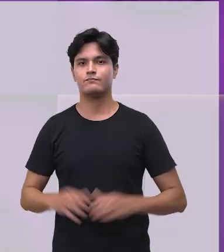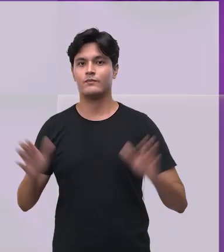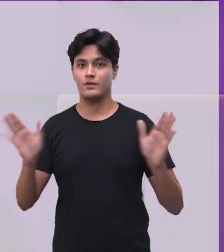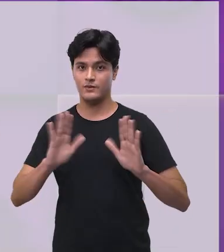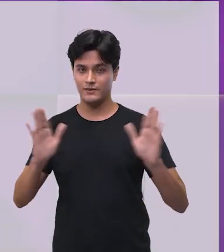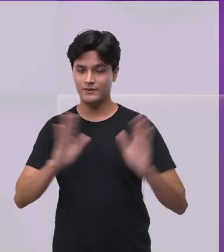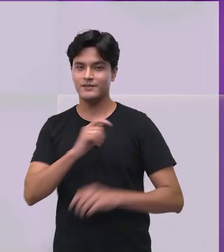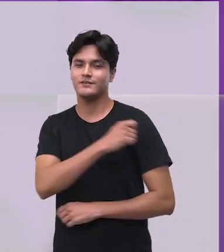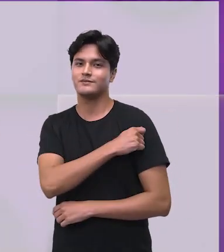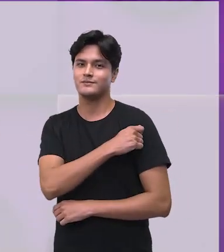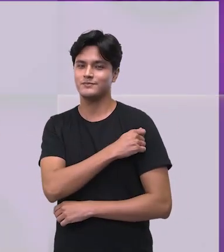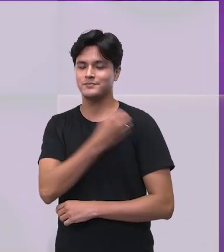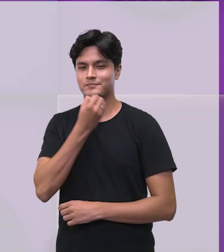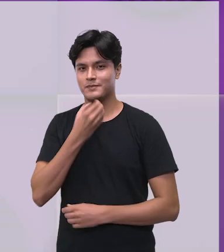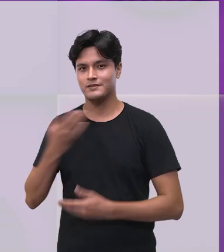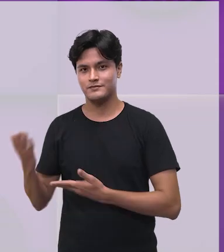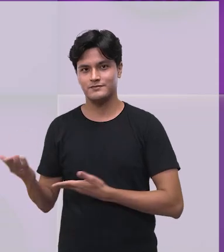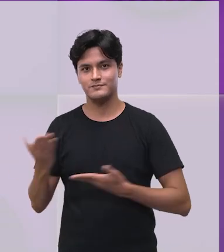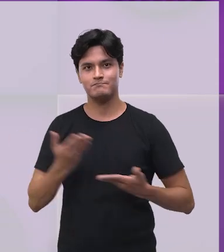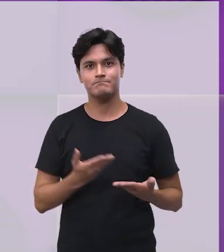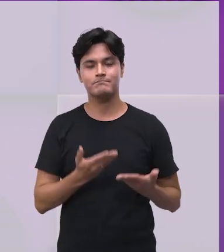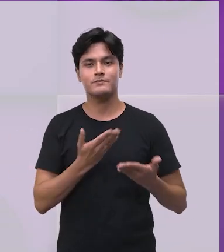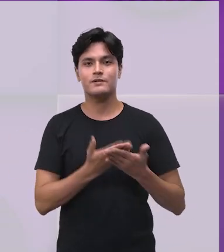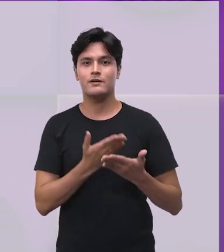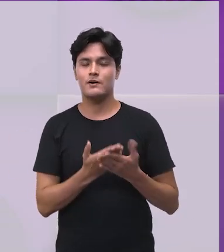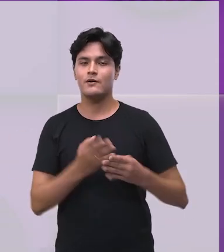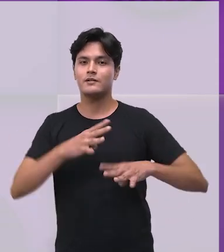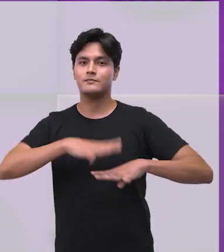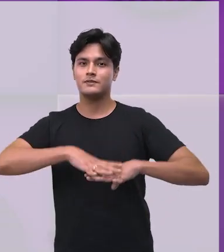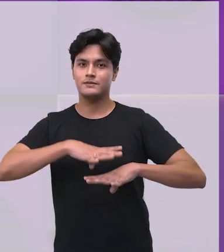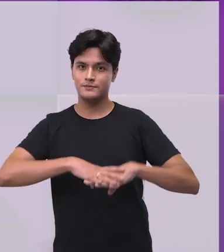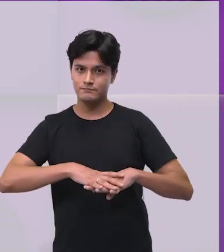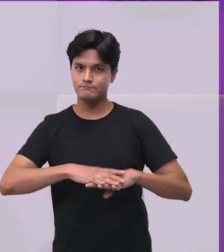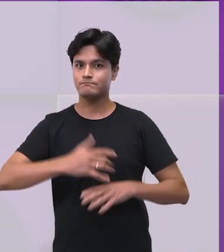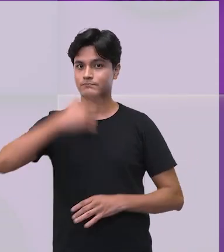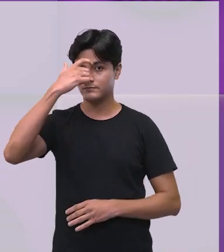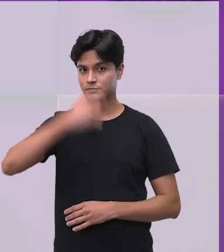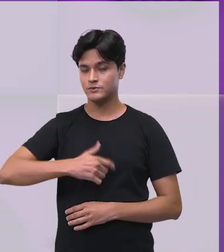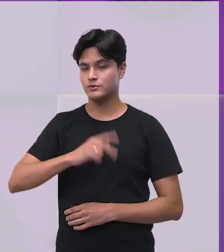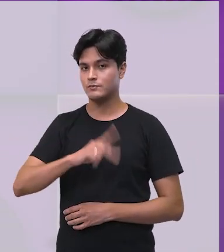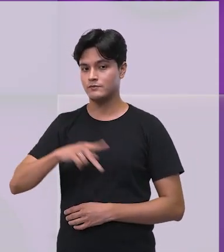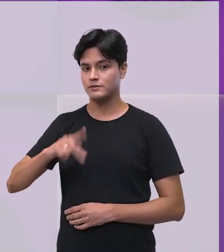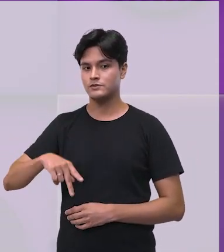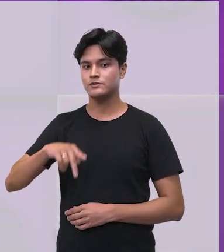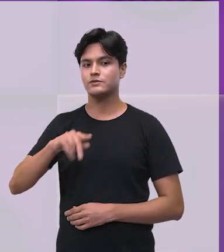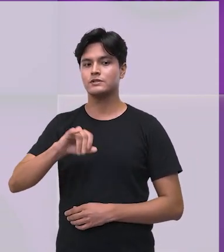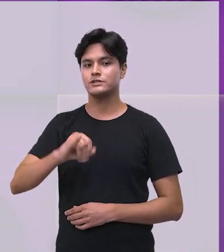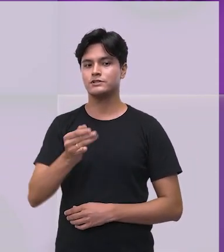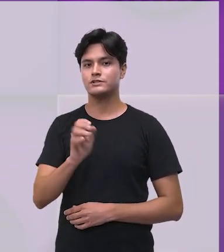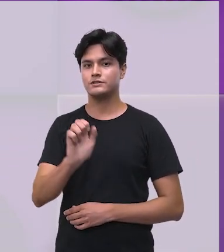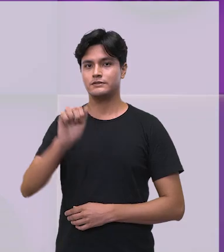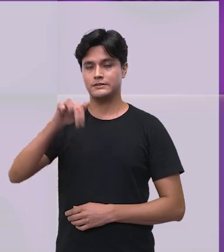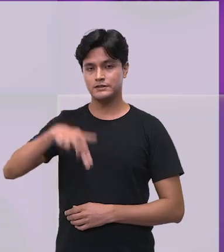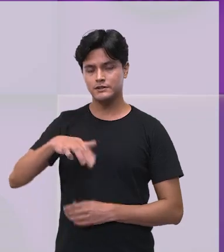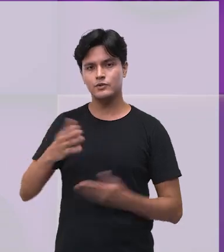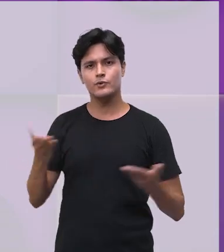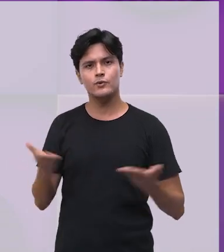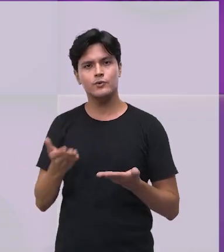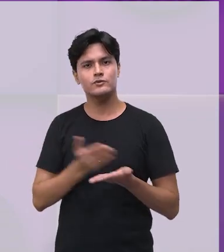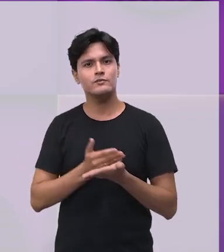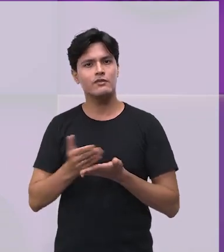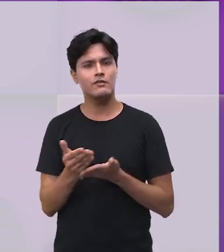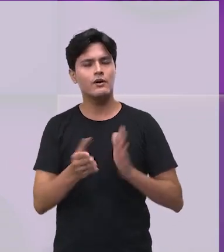Olá, alunos! Sejam todos bem-vindos a mais uma aula de matemática. Aqui quem vos fala é o professor Gianobre e hoje nós daremos início a um